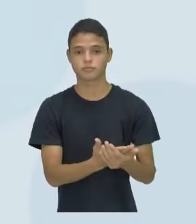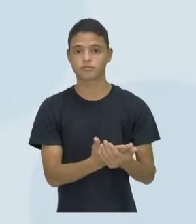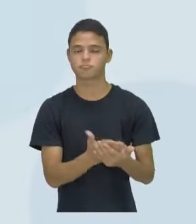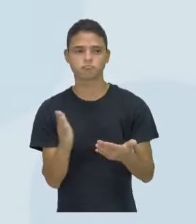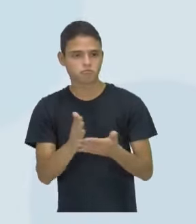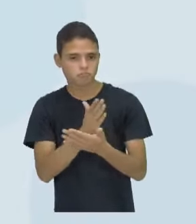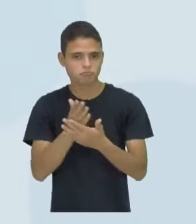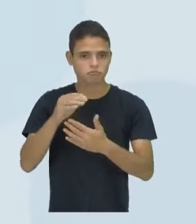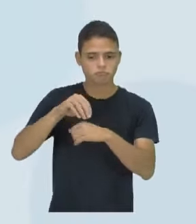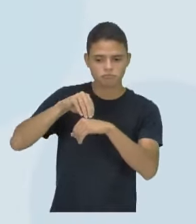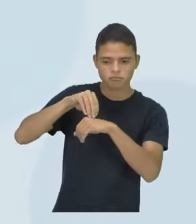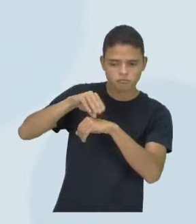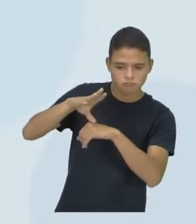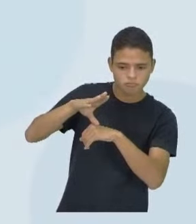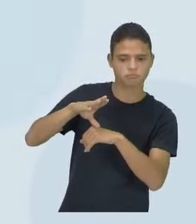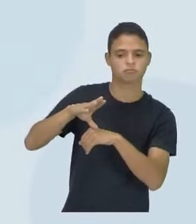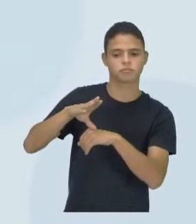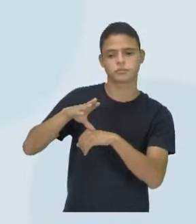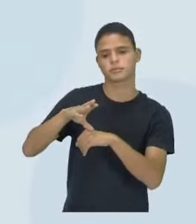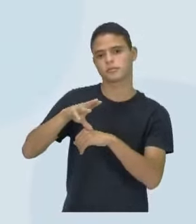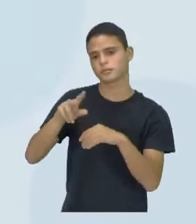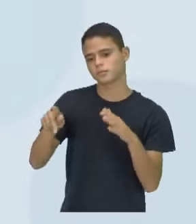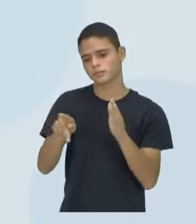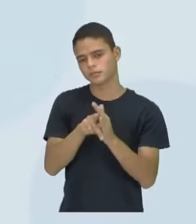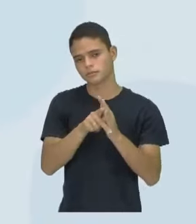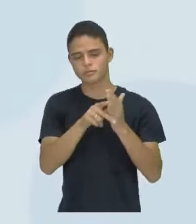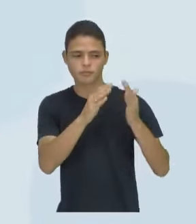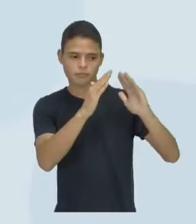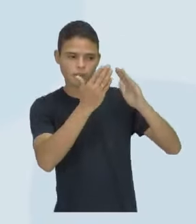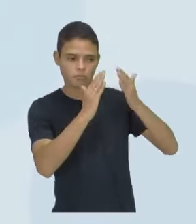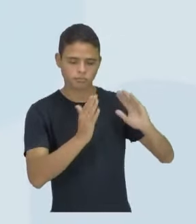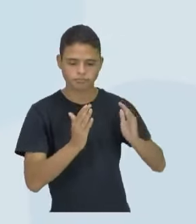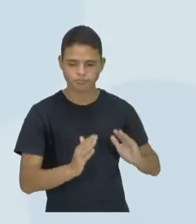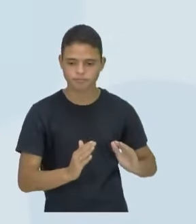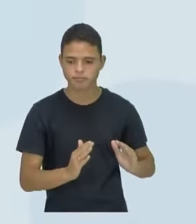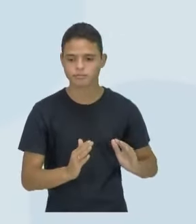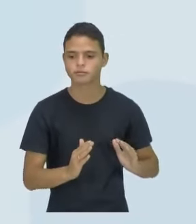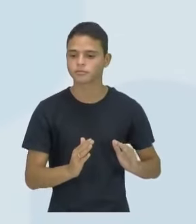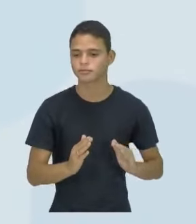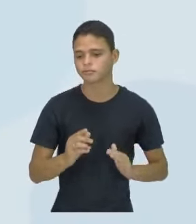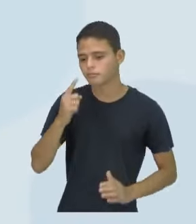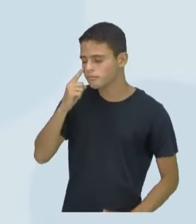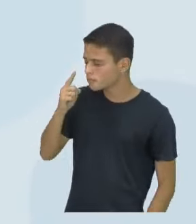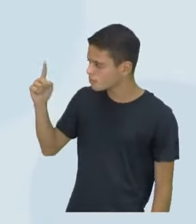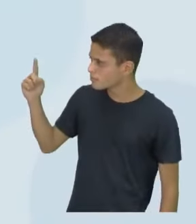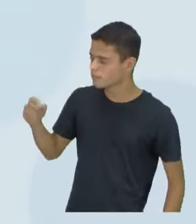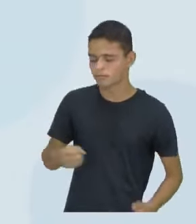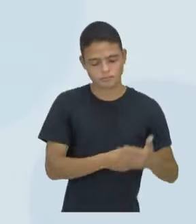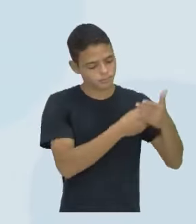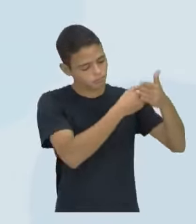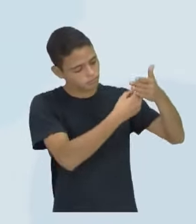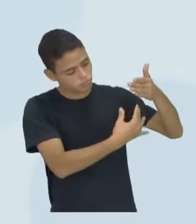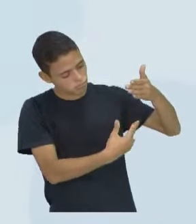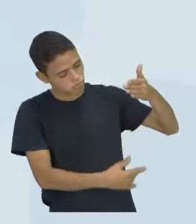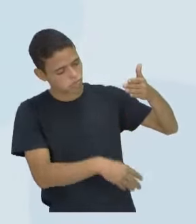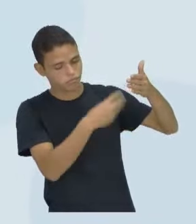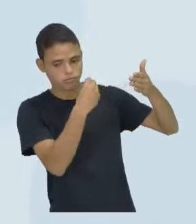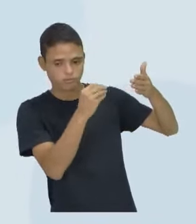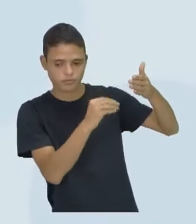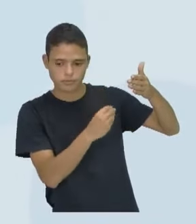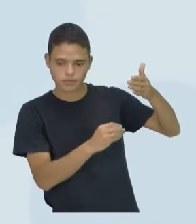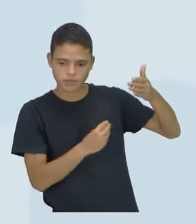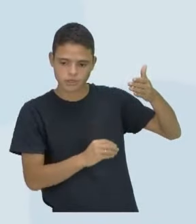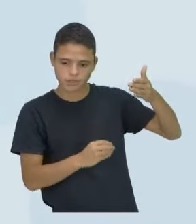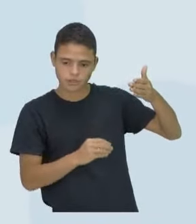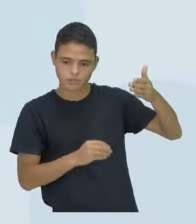algumas ocupações relacionadas aos desastres naturais. E essas foram as que apareceram no chat quando vocês mandaram lá para a gente. Tenure... Então, a